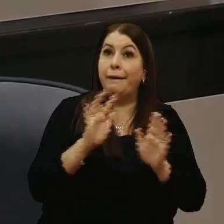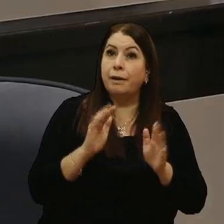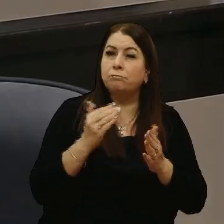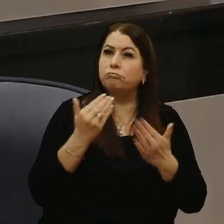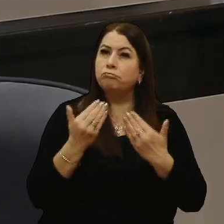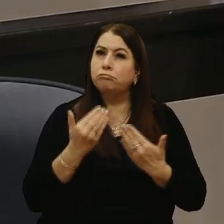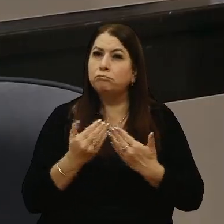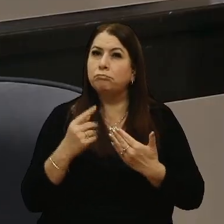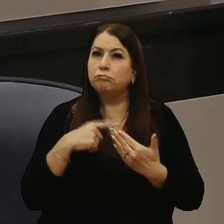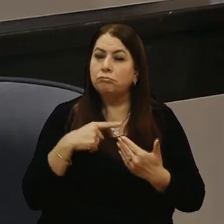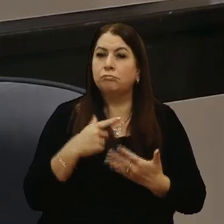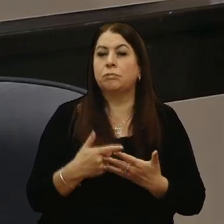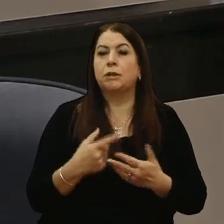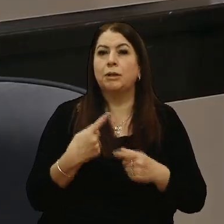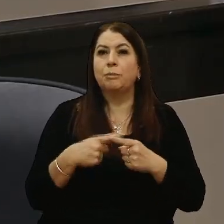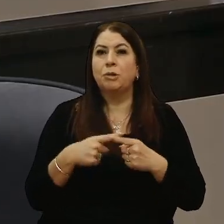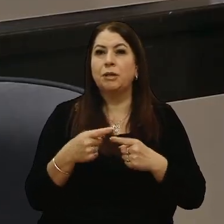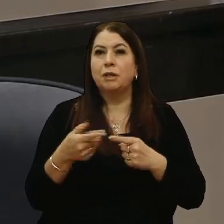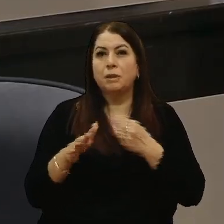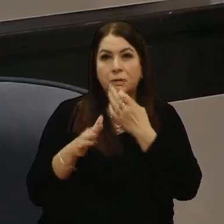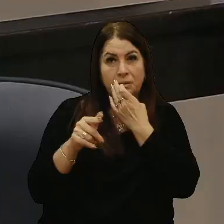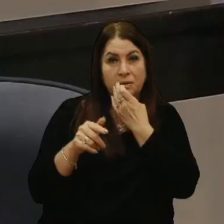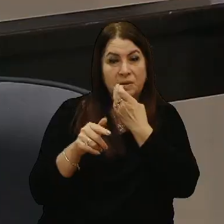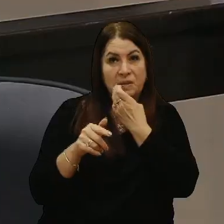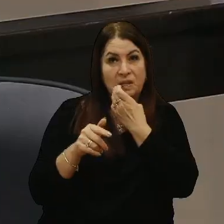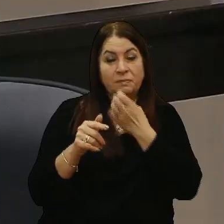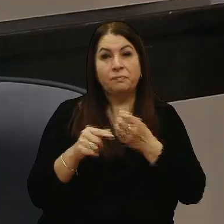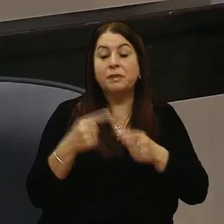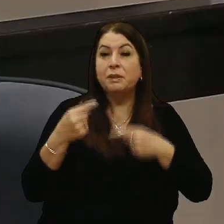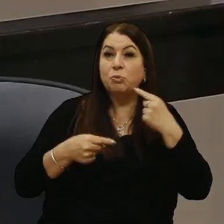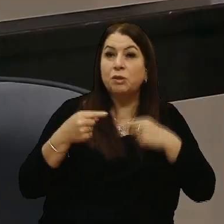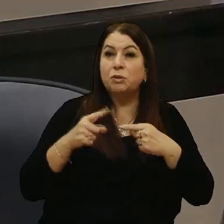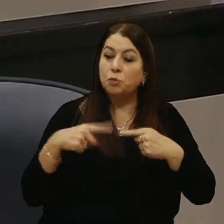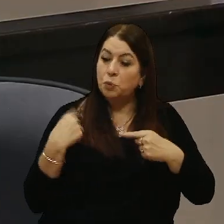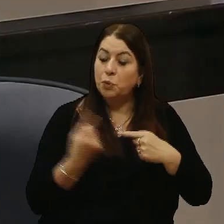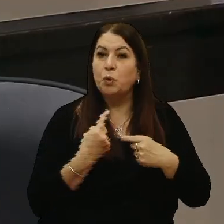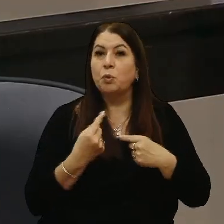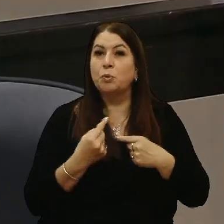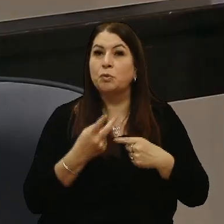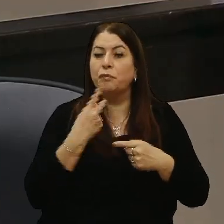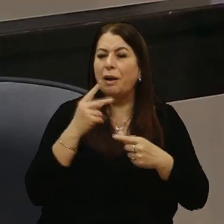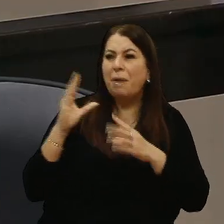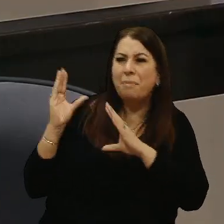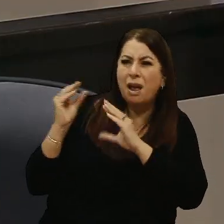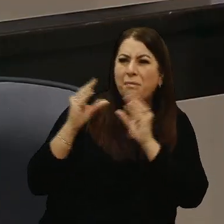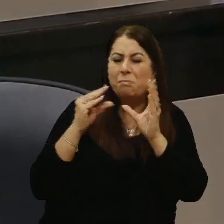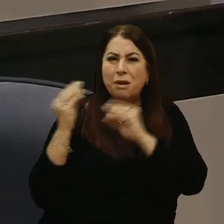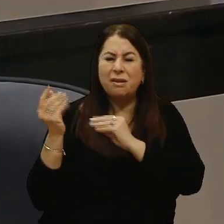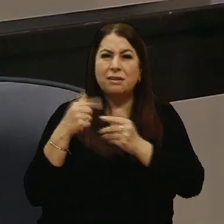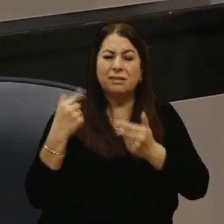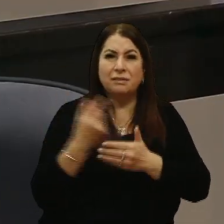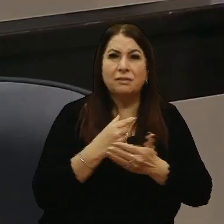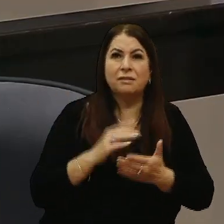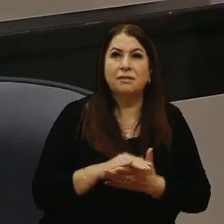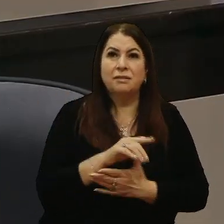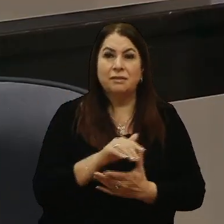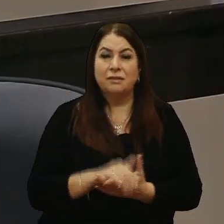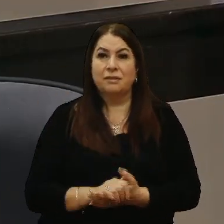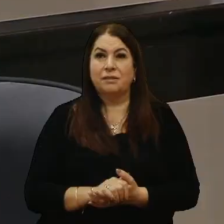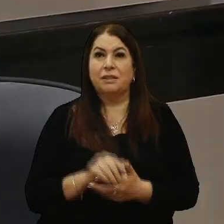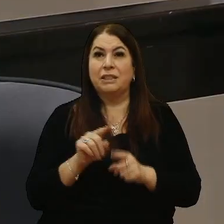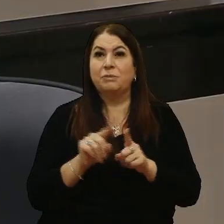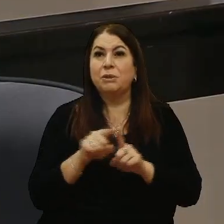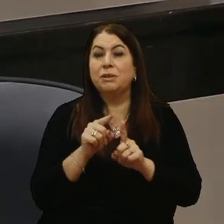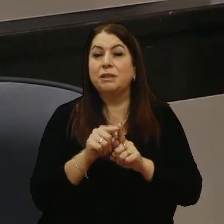dúvidas aqui que a gente tem, porque às vezes a gente fica, né, debatendo entre nós, aí um diz que me diz que a questão dos CCs indicados